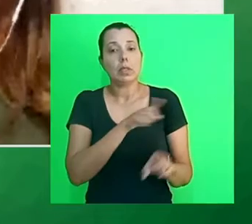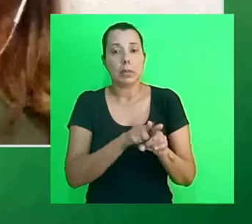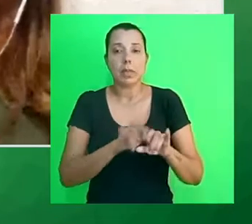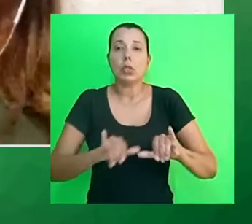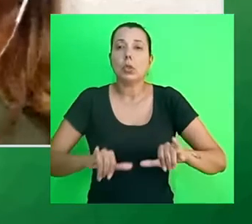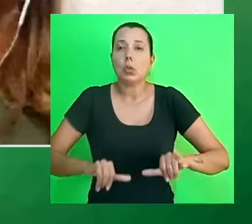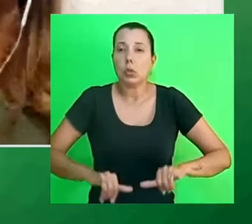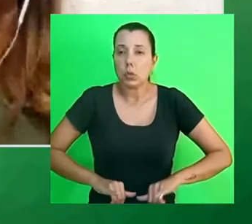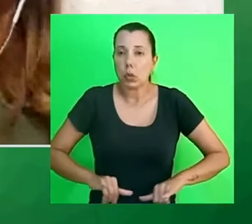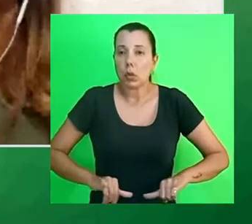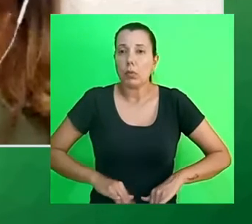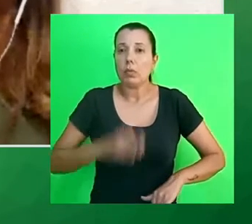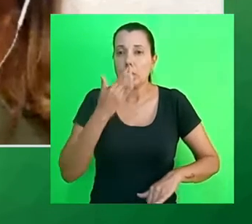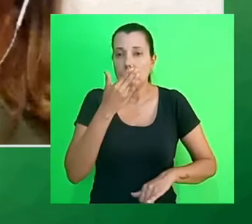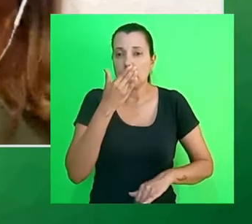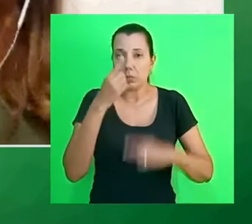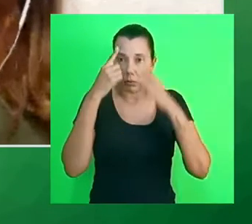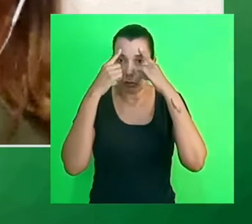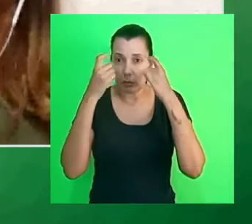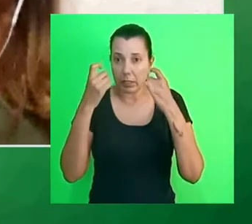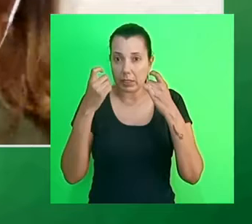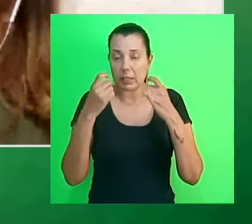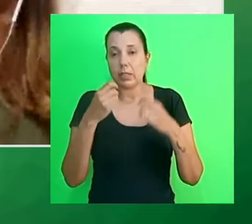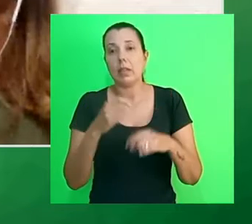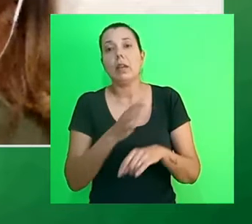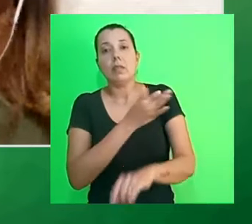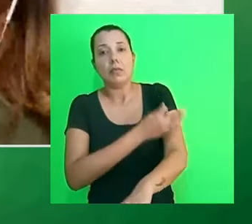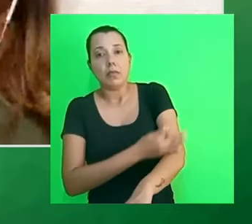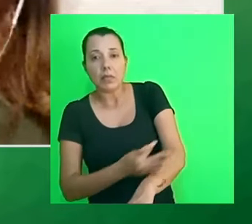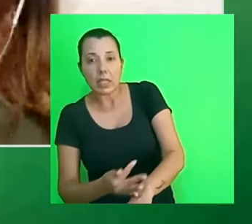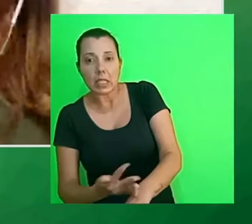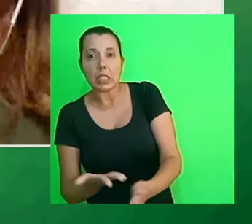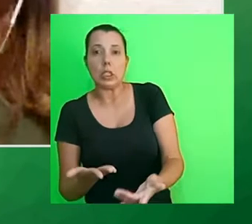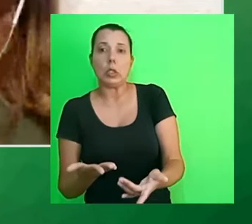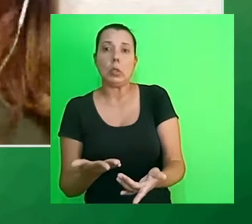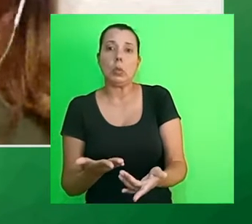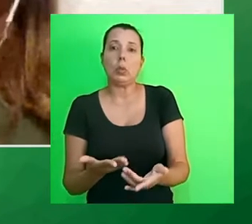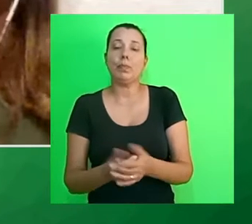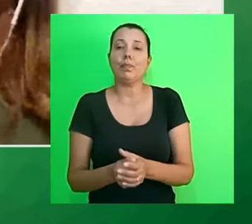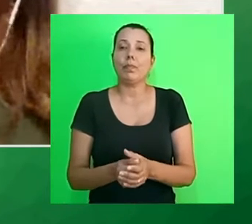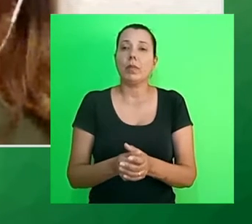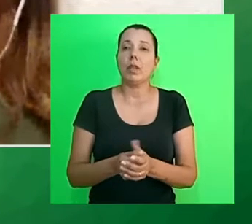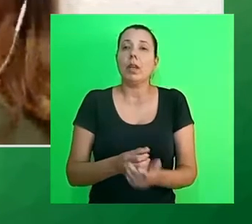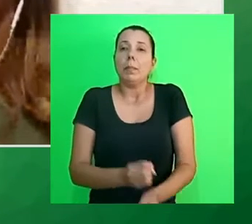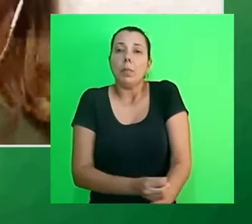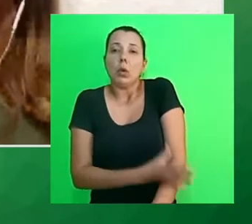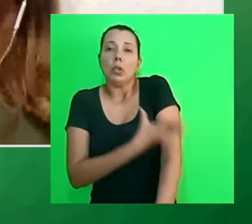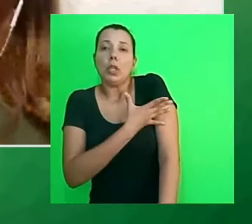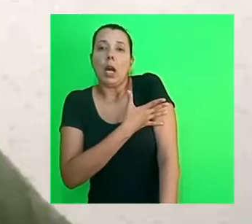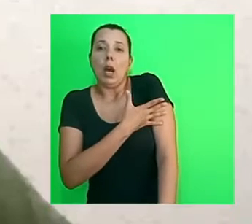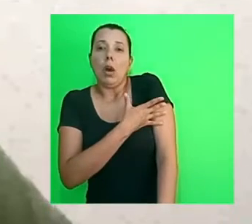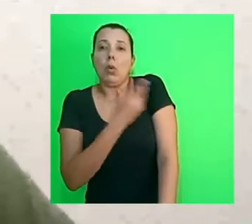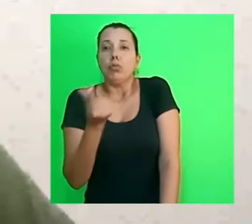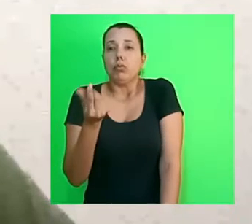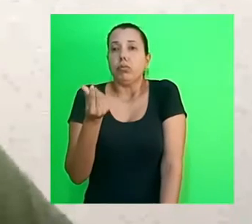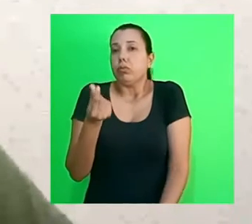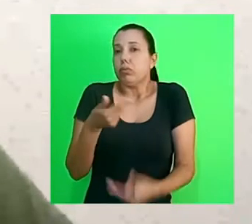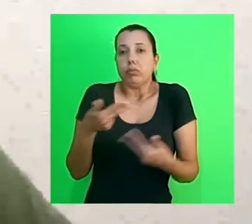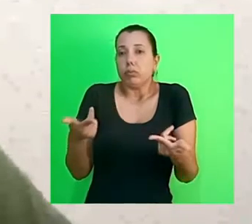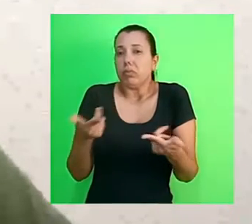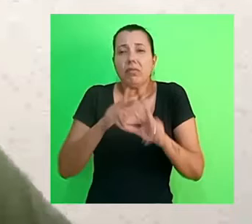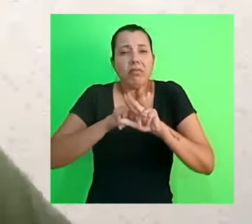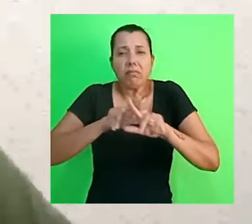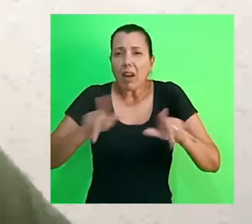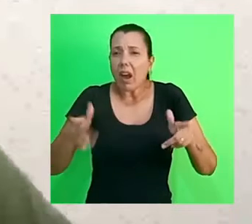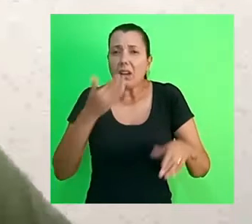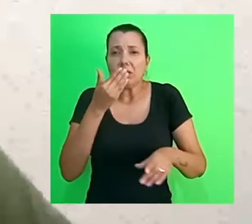forte e sendo valorizada nesse sentido de levar para a categoria e para a sociedade, para a população, que todo